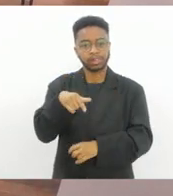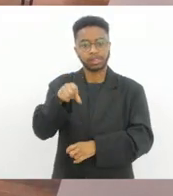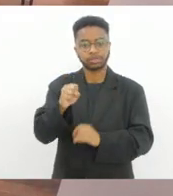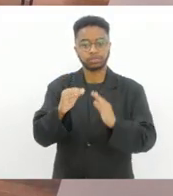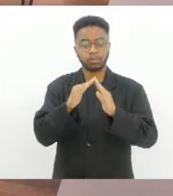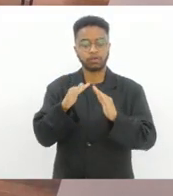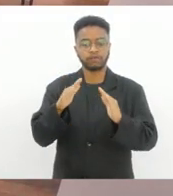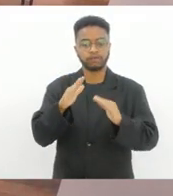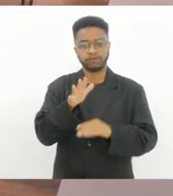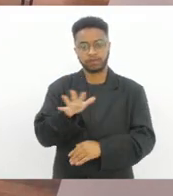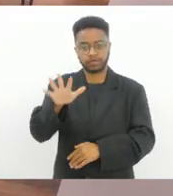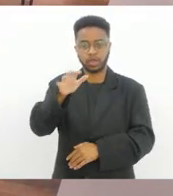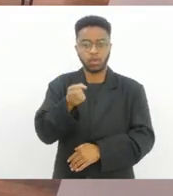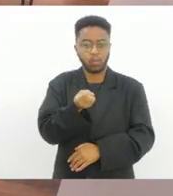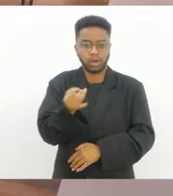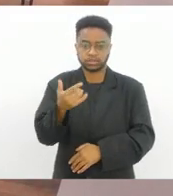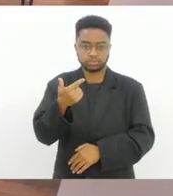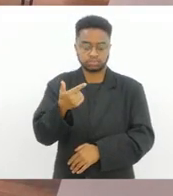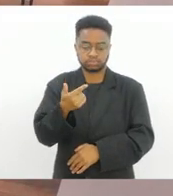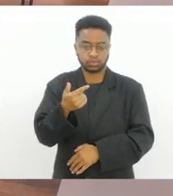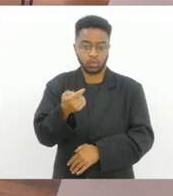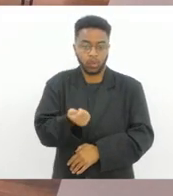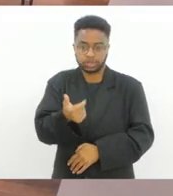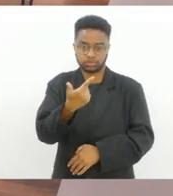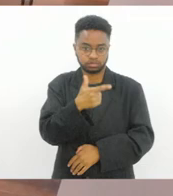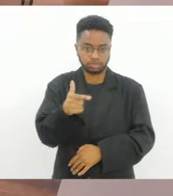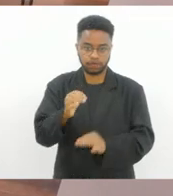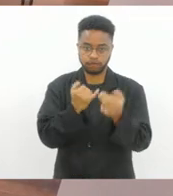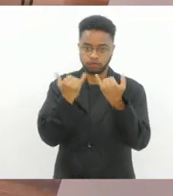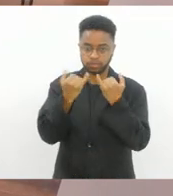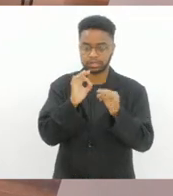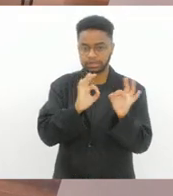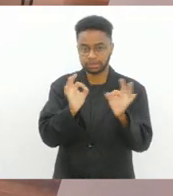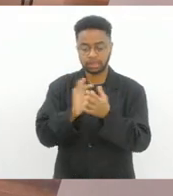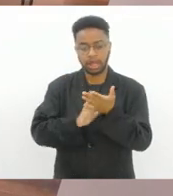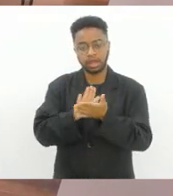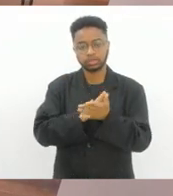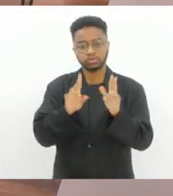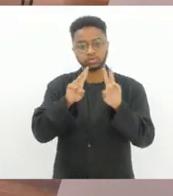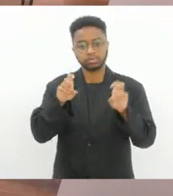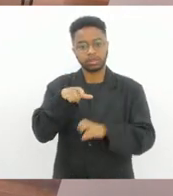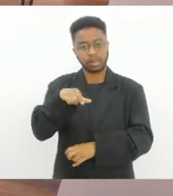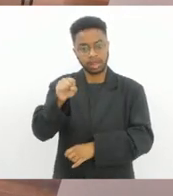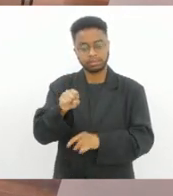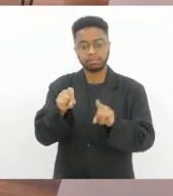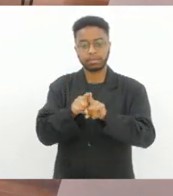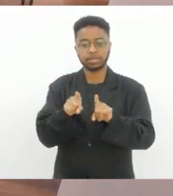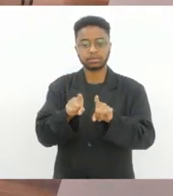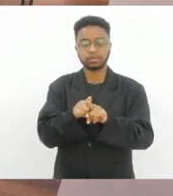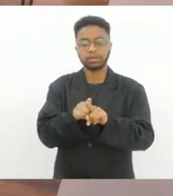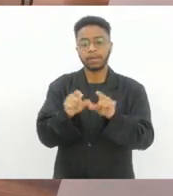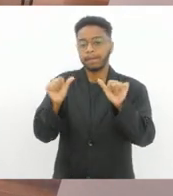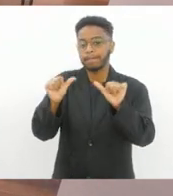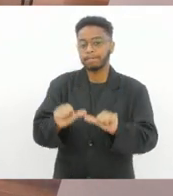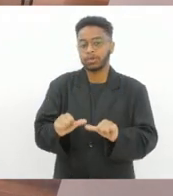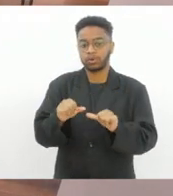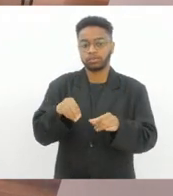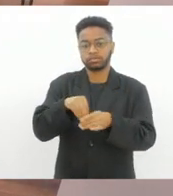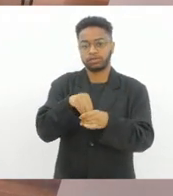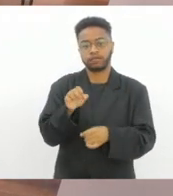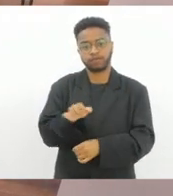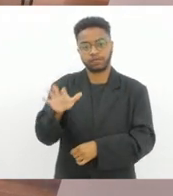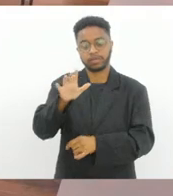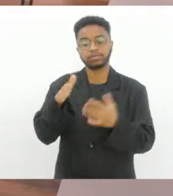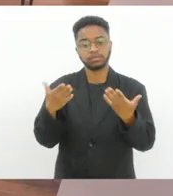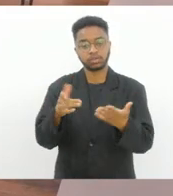não se tem números sobre lésbicas de favela muito menos. Então, a gente organizou a Casa Resistência, junto com a